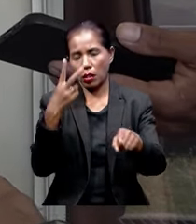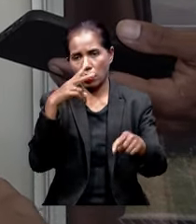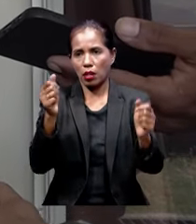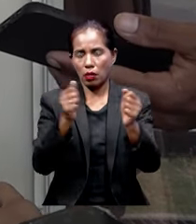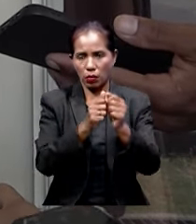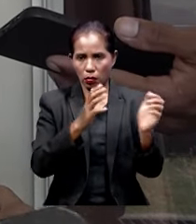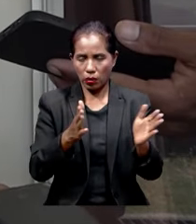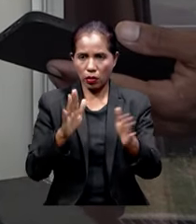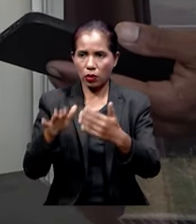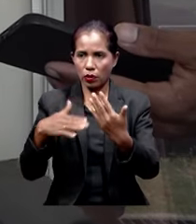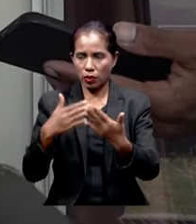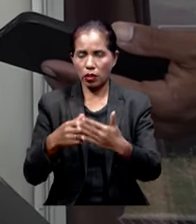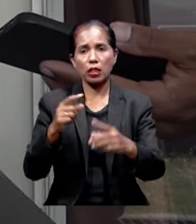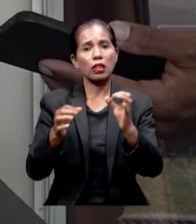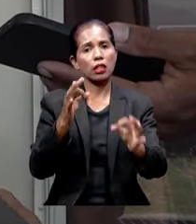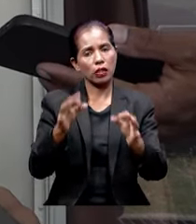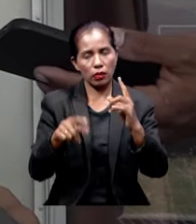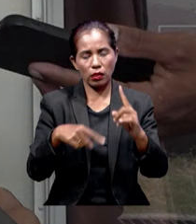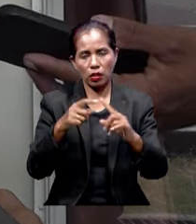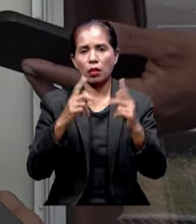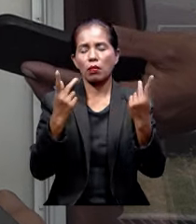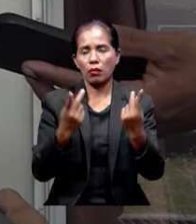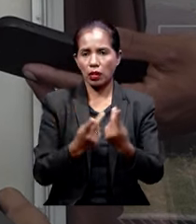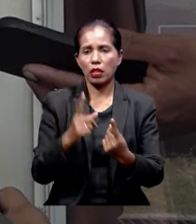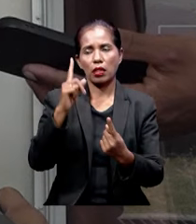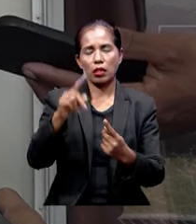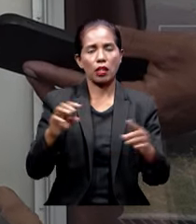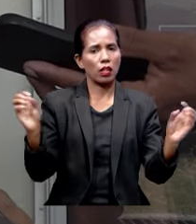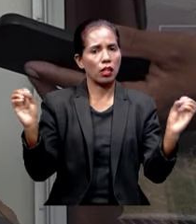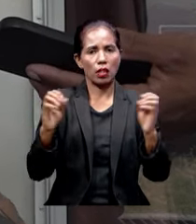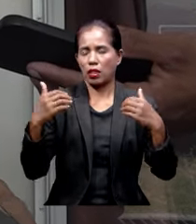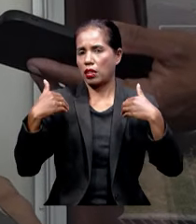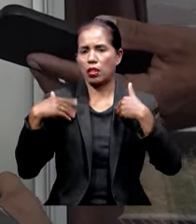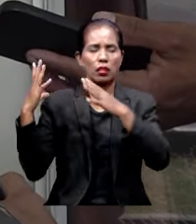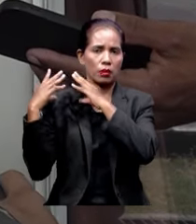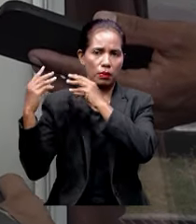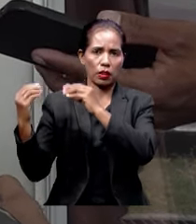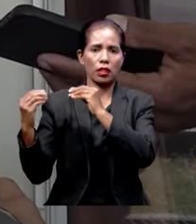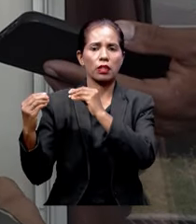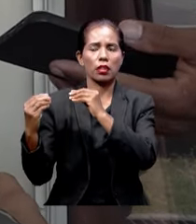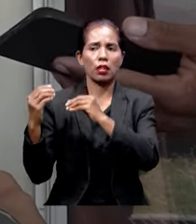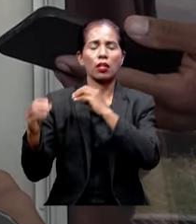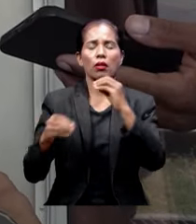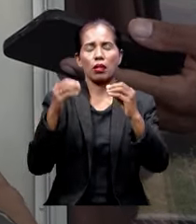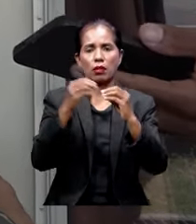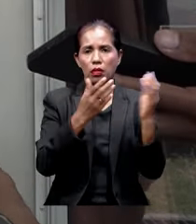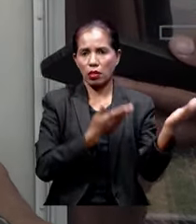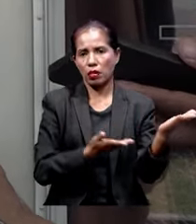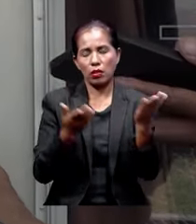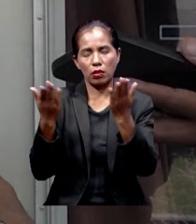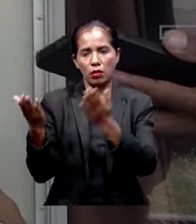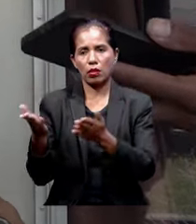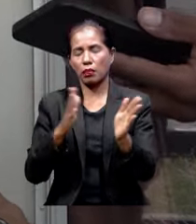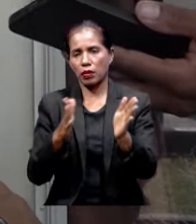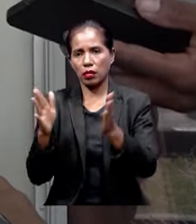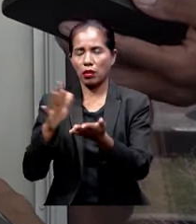processo, né? Que se eu ainda acompanho ainda uma aquela dun e experiência para o processo